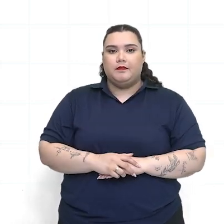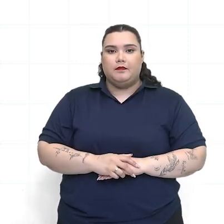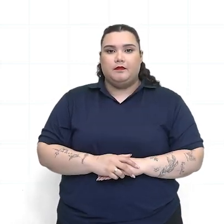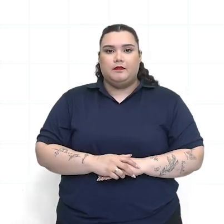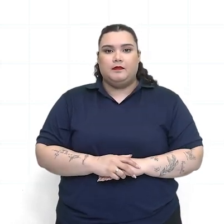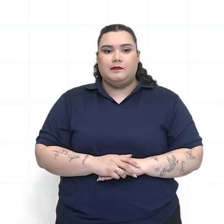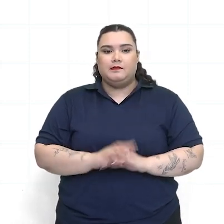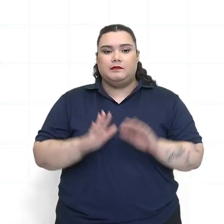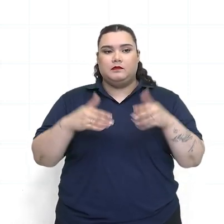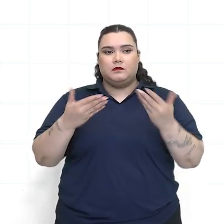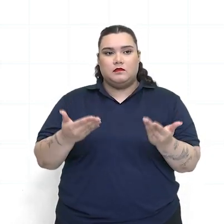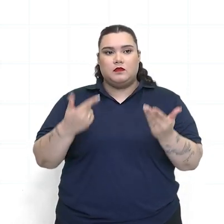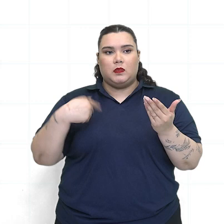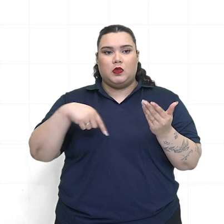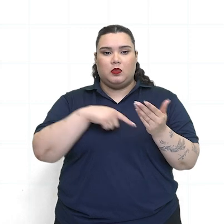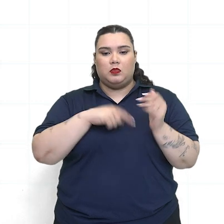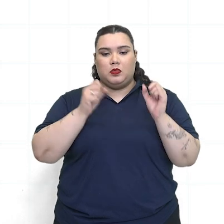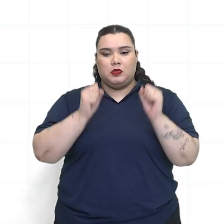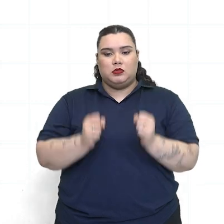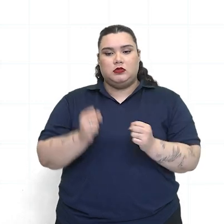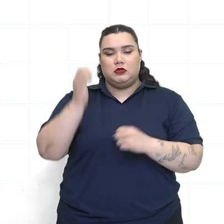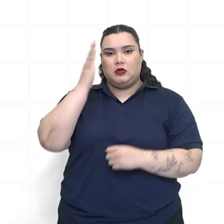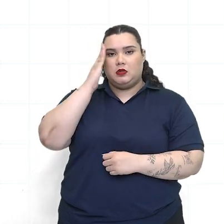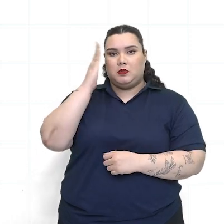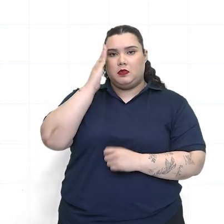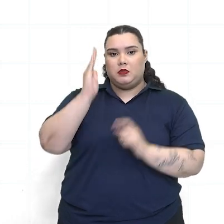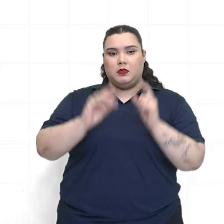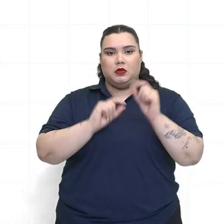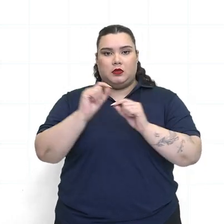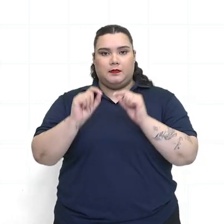e podemos considerar apenas que